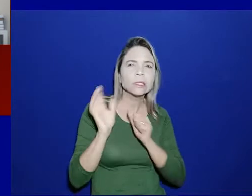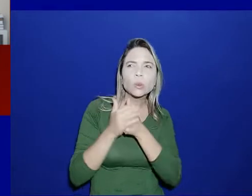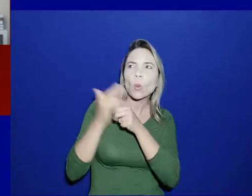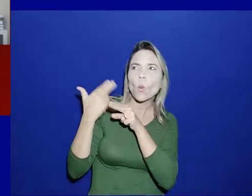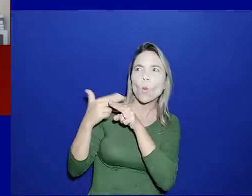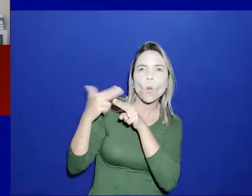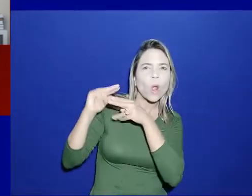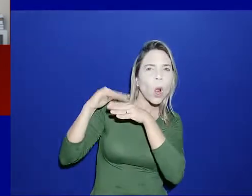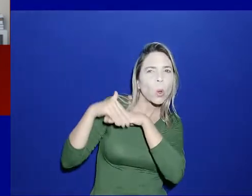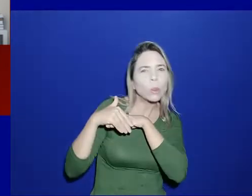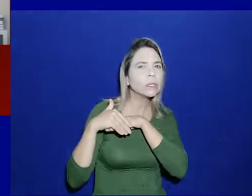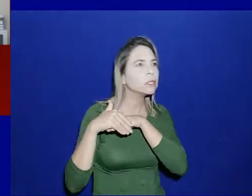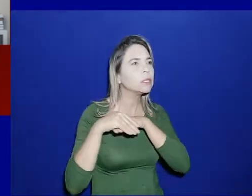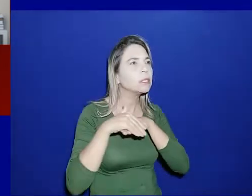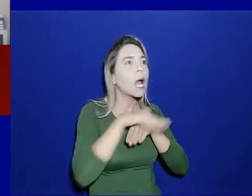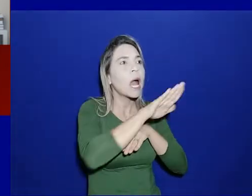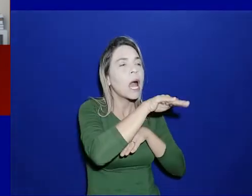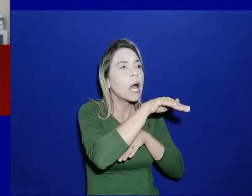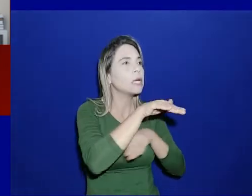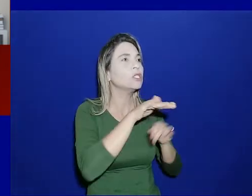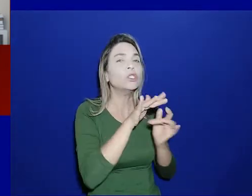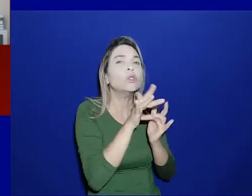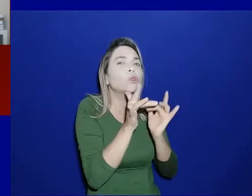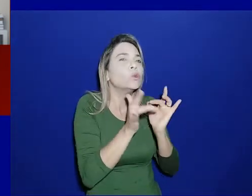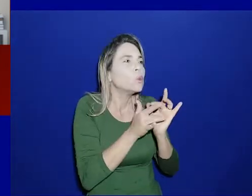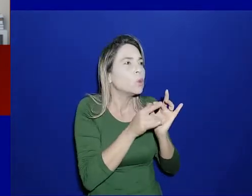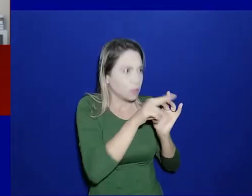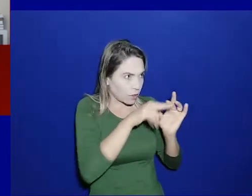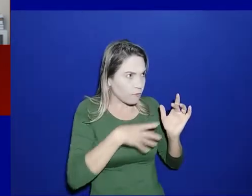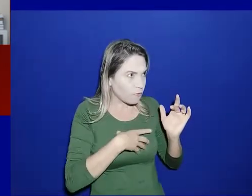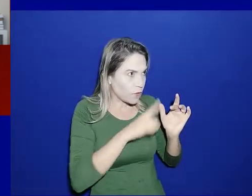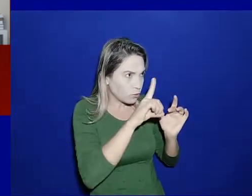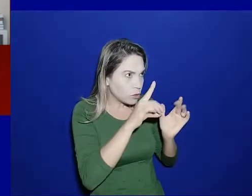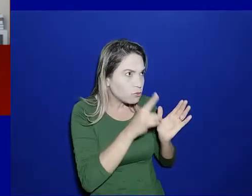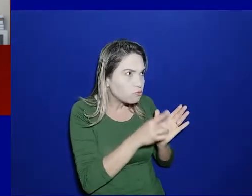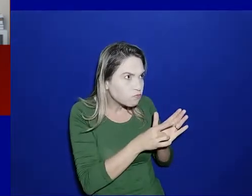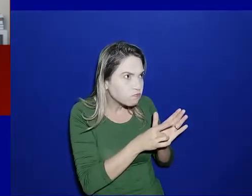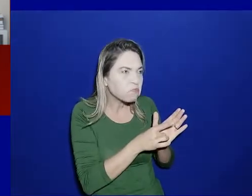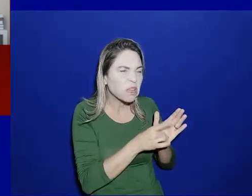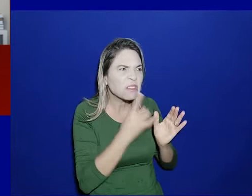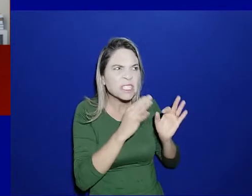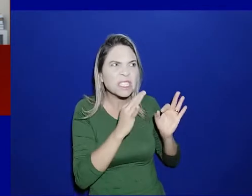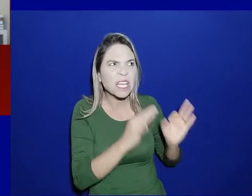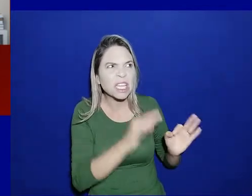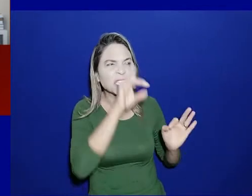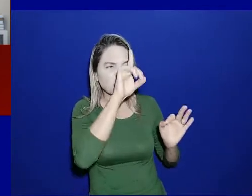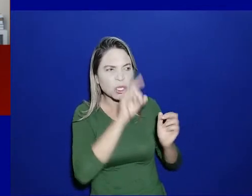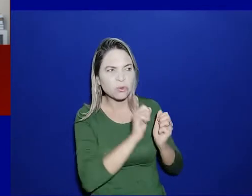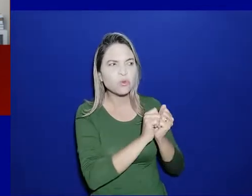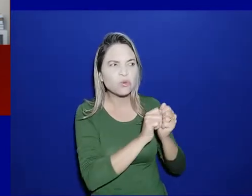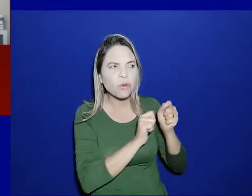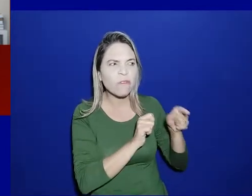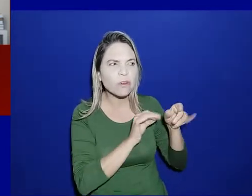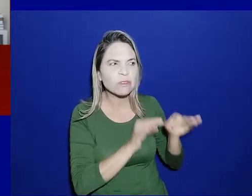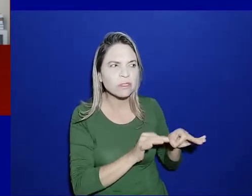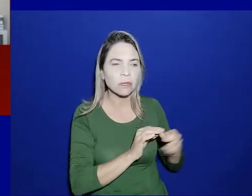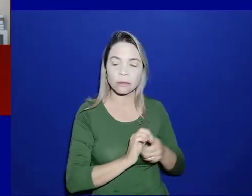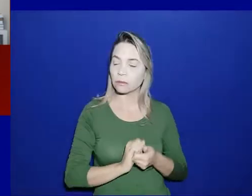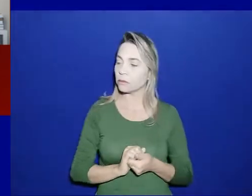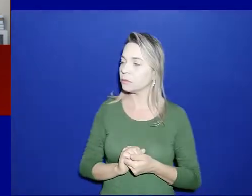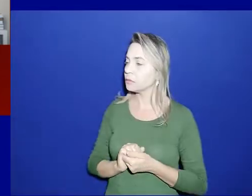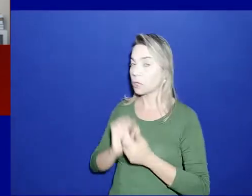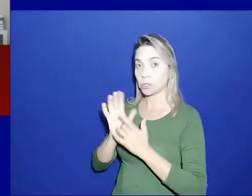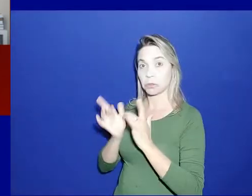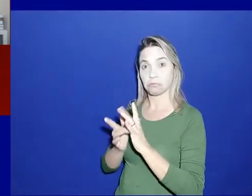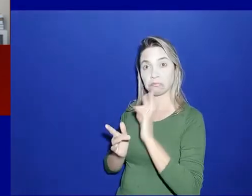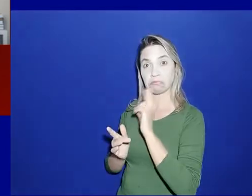mestre vindo da parte de Deus, porque ninguém pode fazer estes sinais que tu fazes se Deus não estiver com ele. A isto respondeu Jesus: